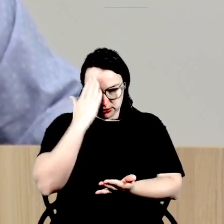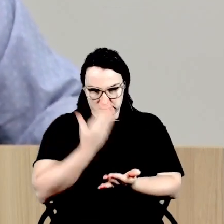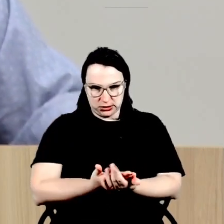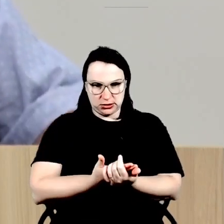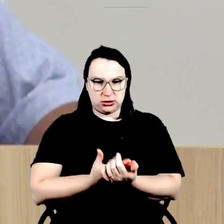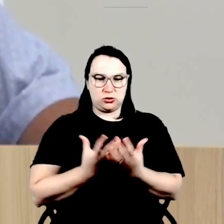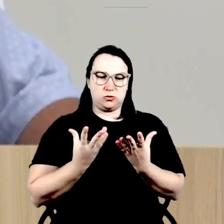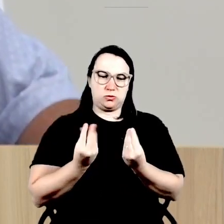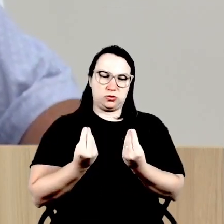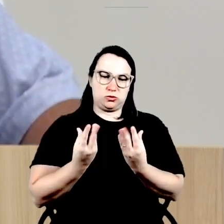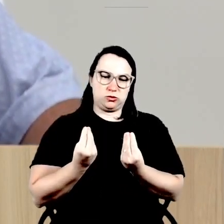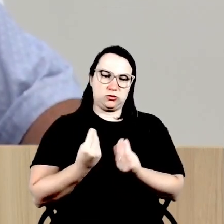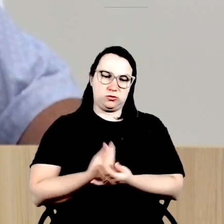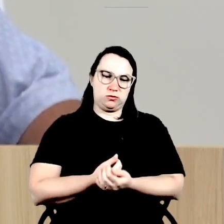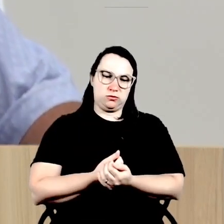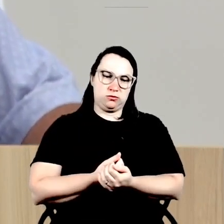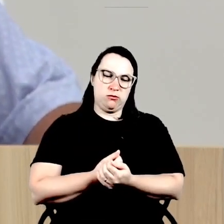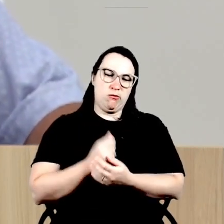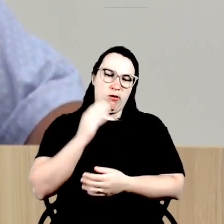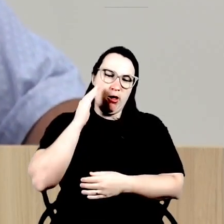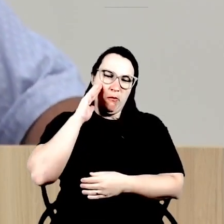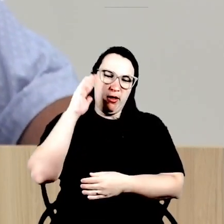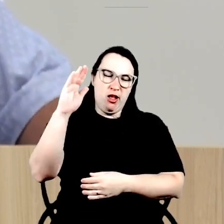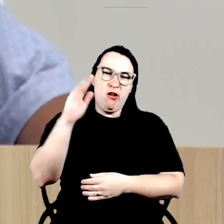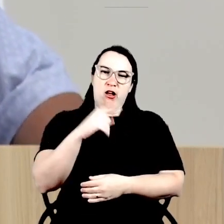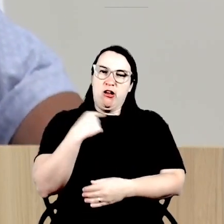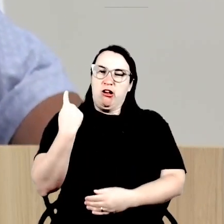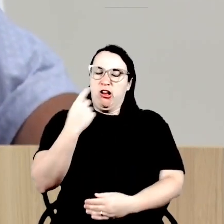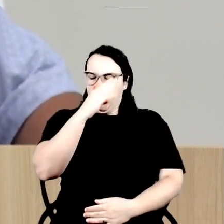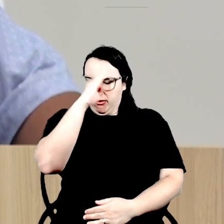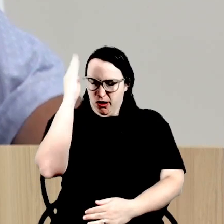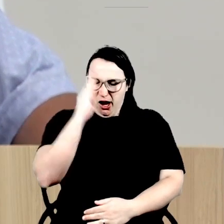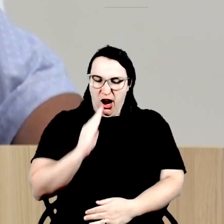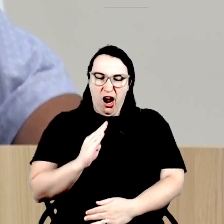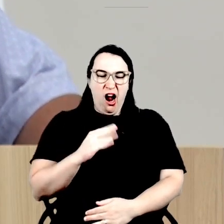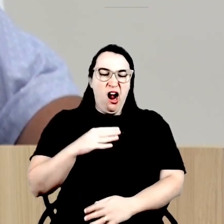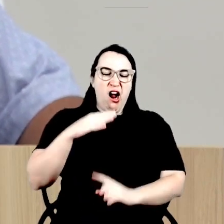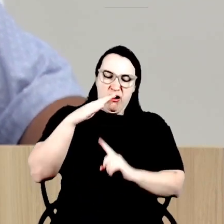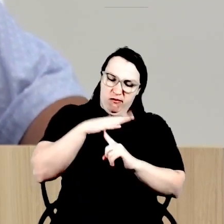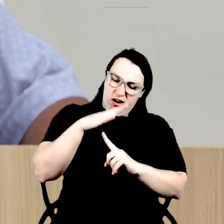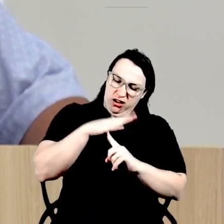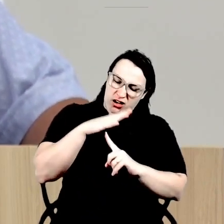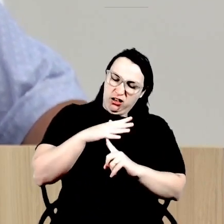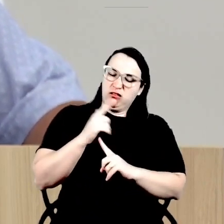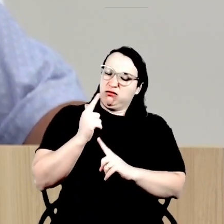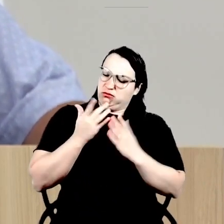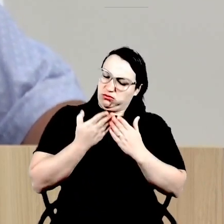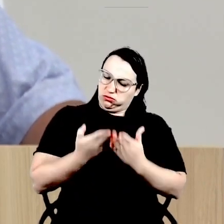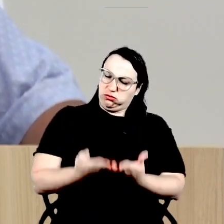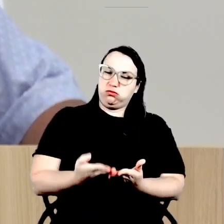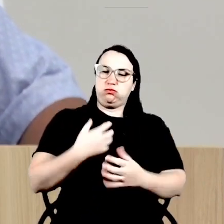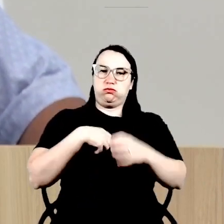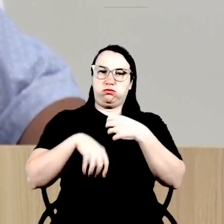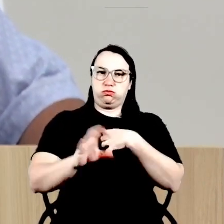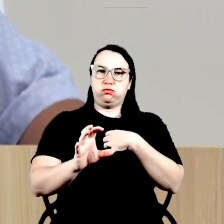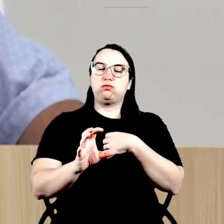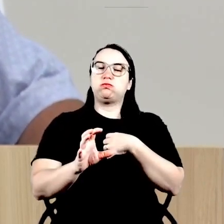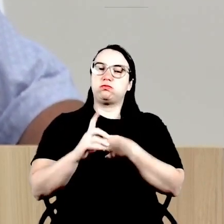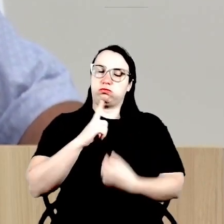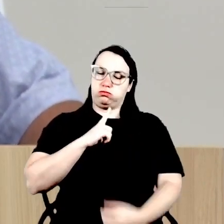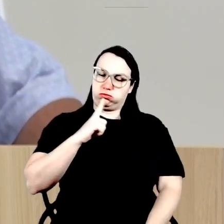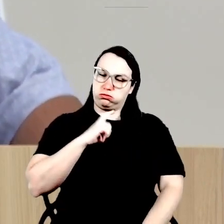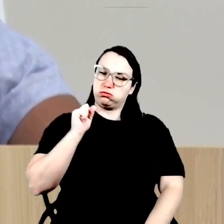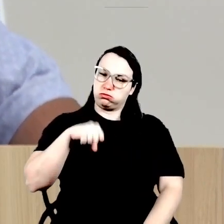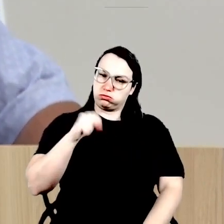dizer que acima de tudo somos brasileiros somos Paranaense e somos guairense e temos empatia pelo nosso pelo nosso